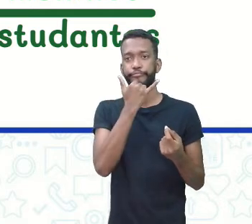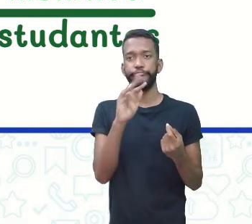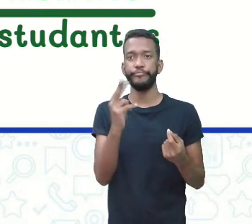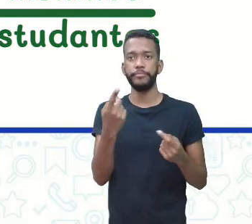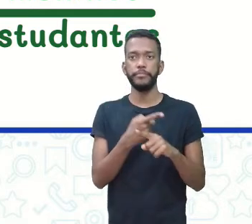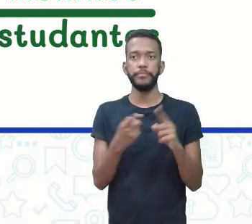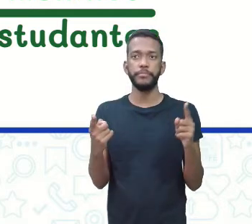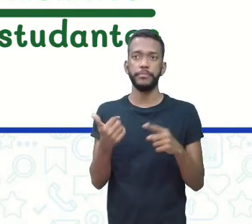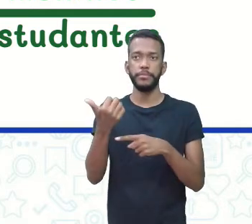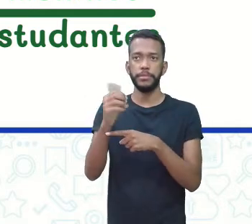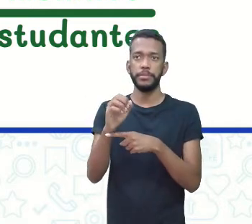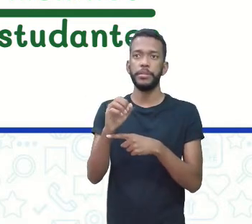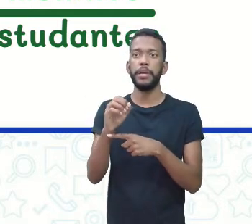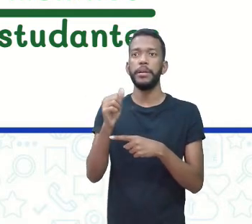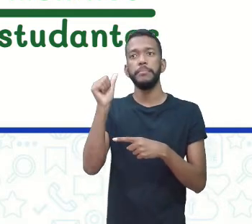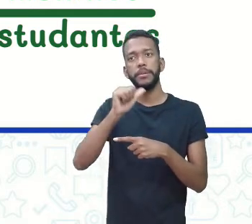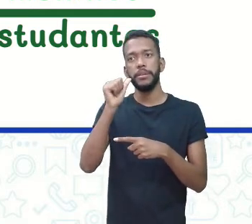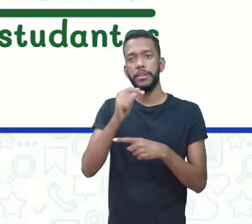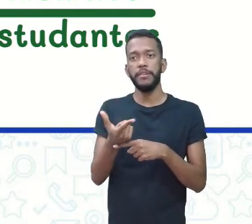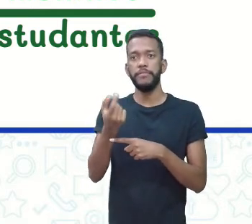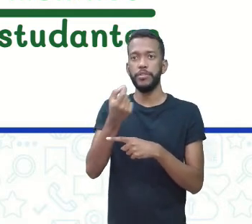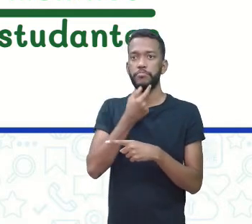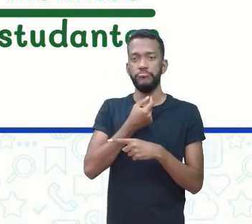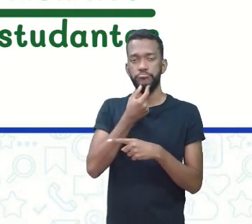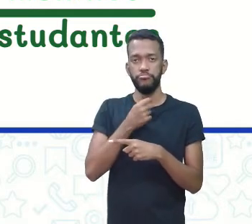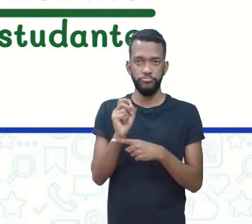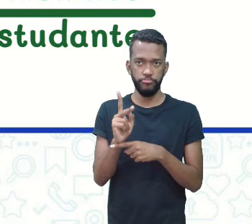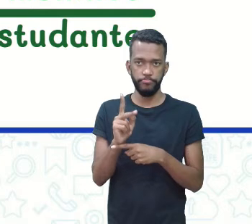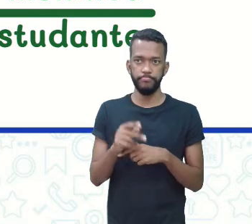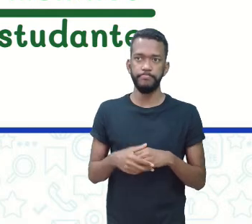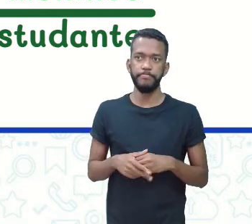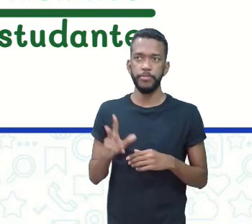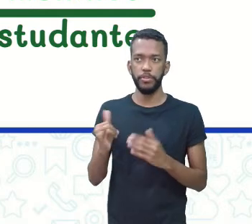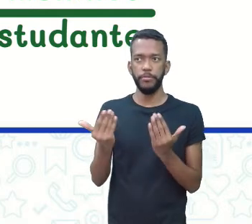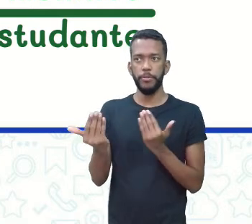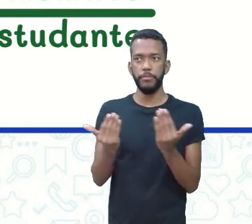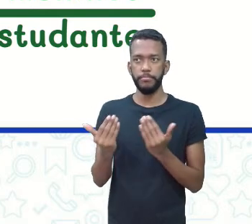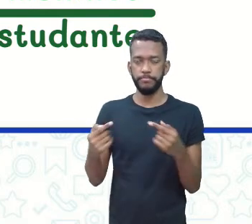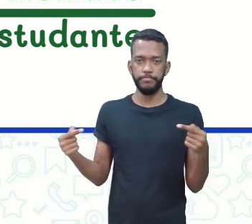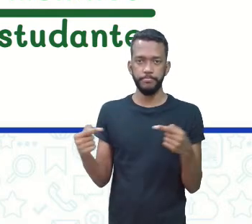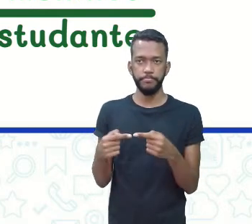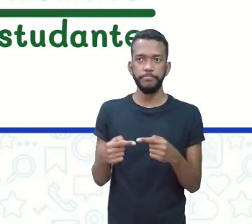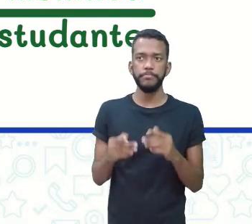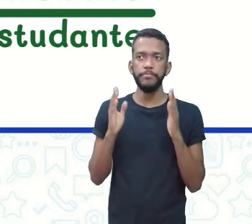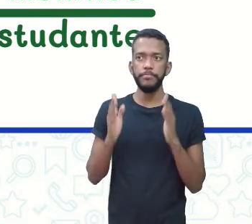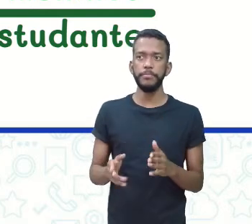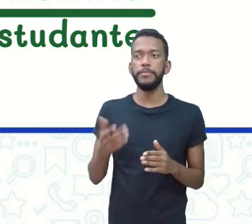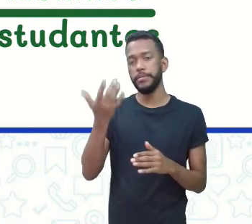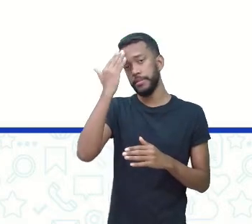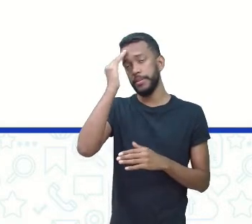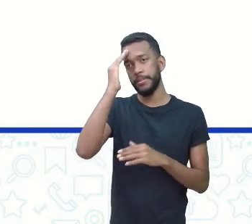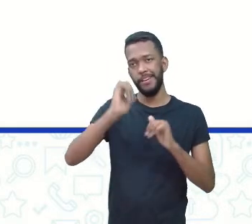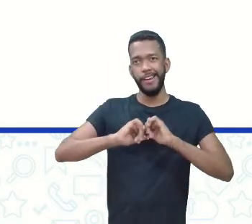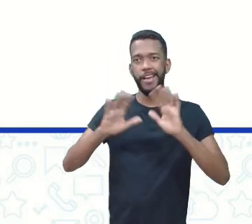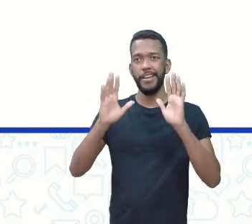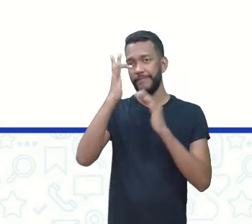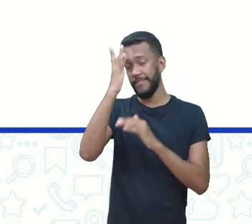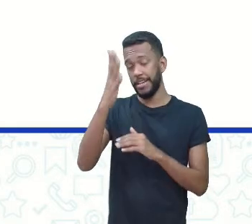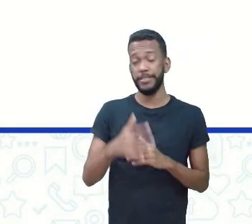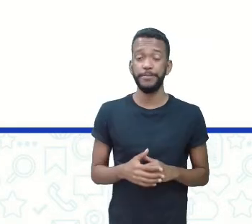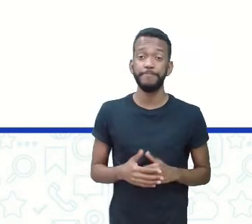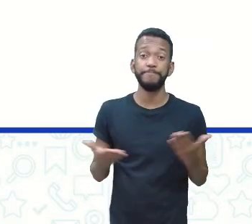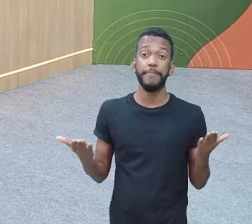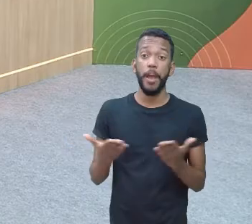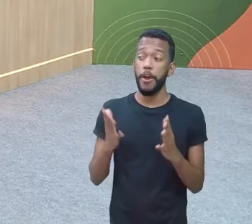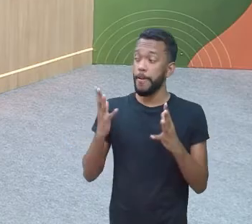vai considerar 10 para meninas e 20 para meninos, tá certo? Só para a gente fazer essa relação, para ficar mais fácil aqui. E